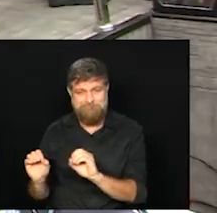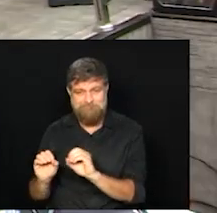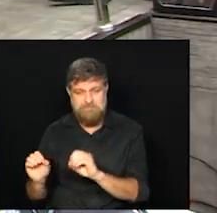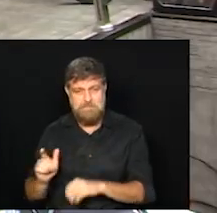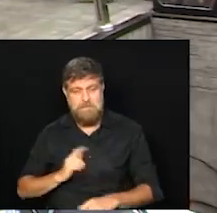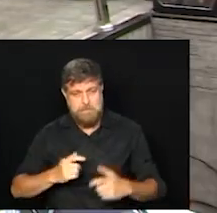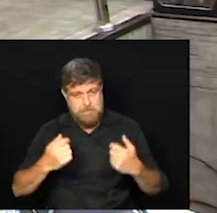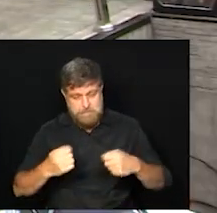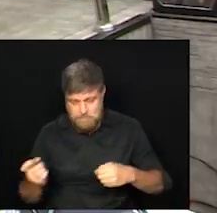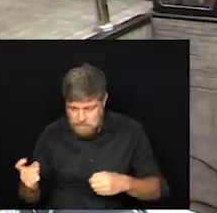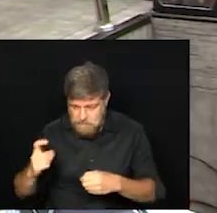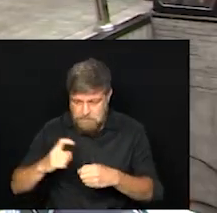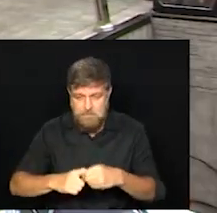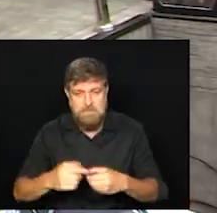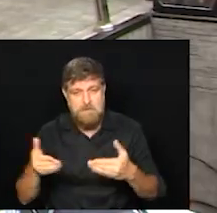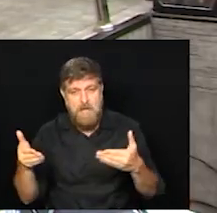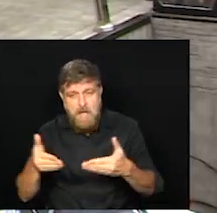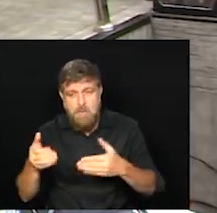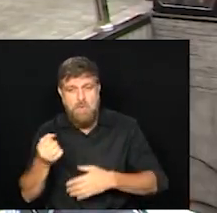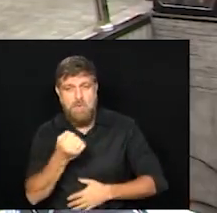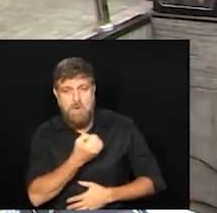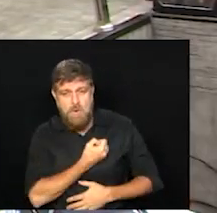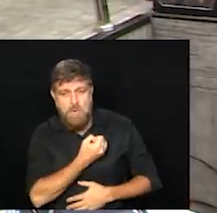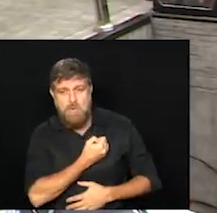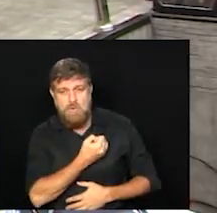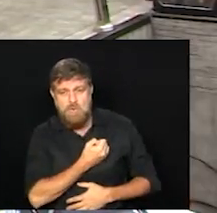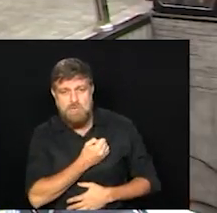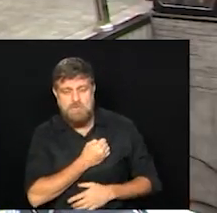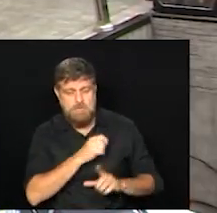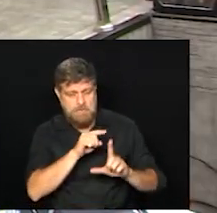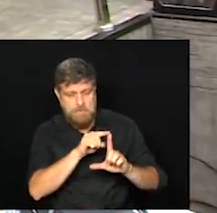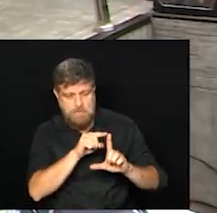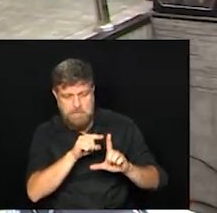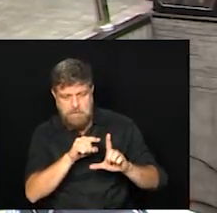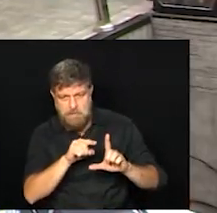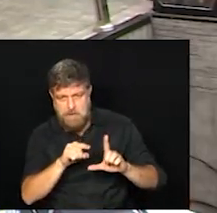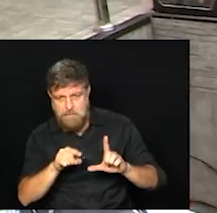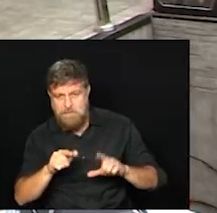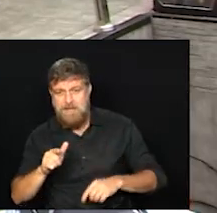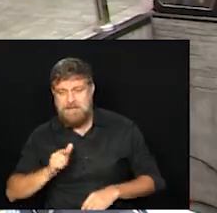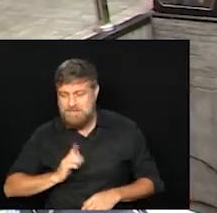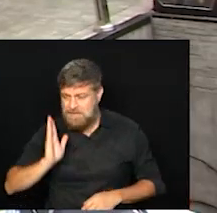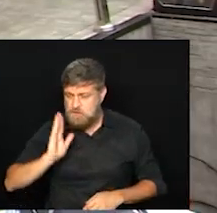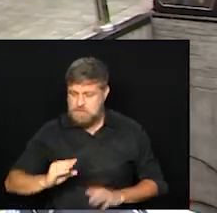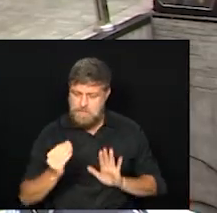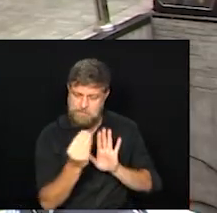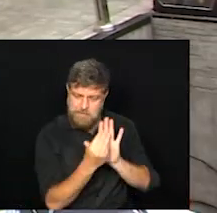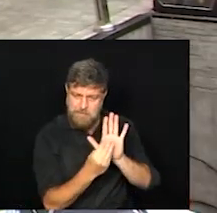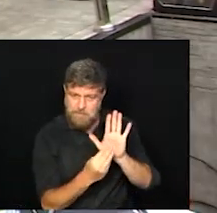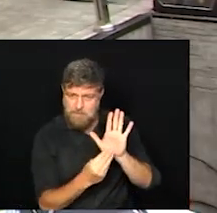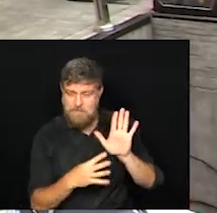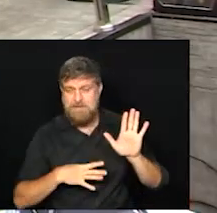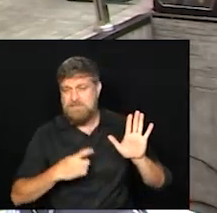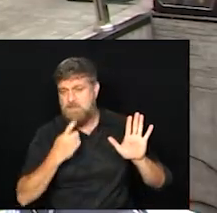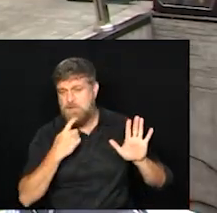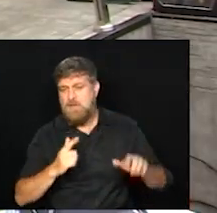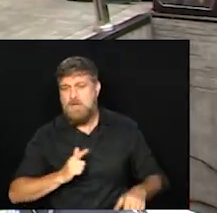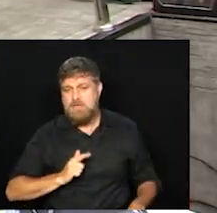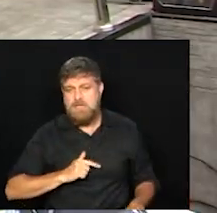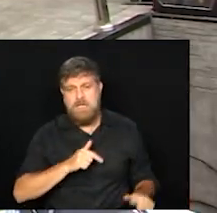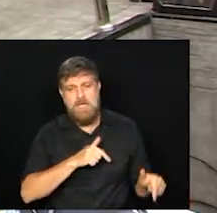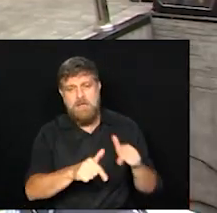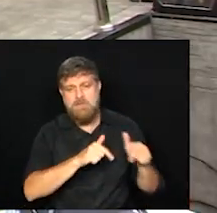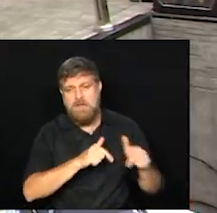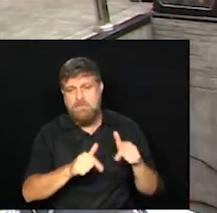preciso retomar agora com os números dos casos diminuindo, é preciso já colocar na programação do município esse